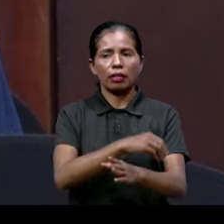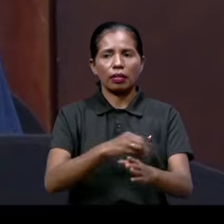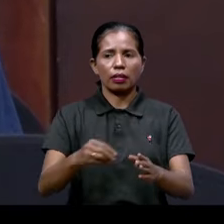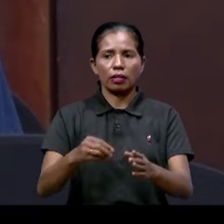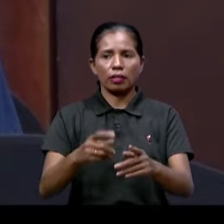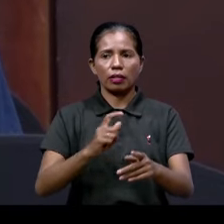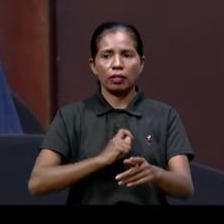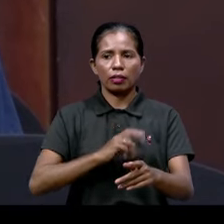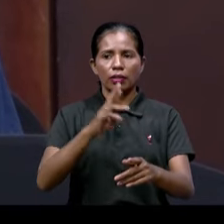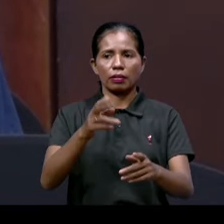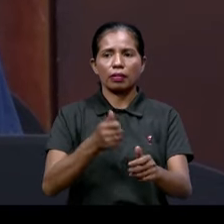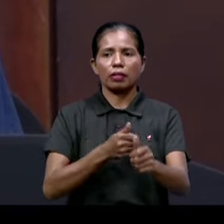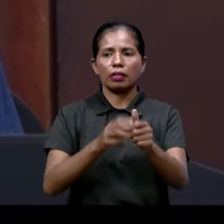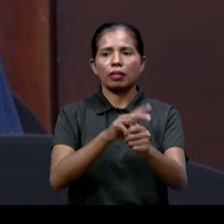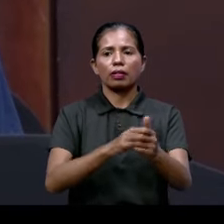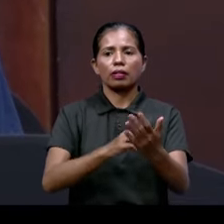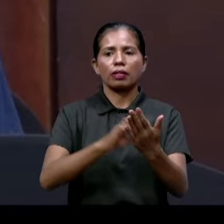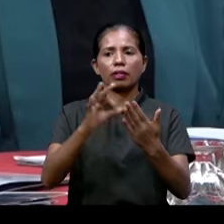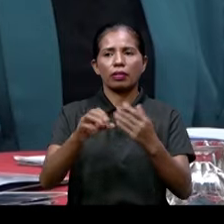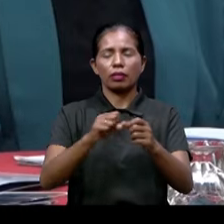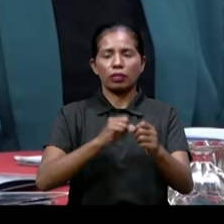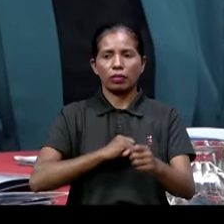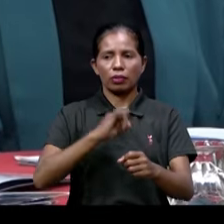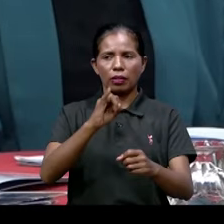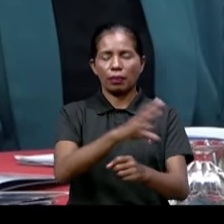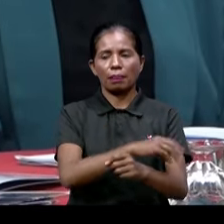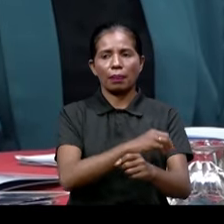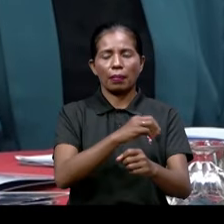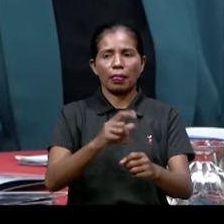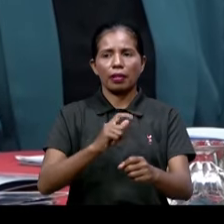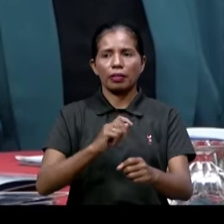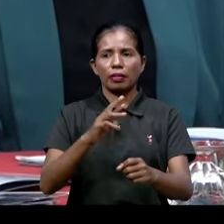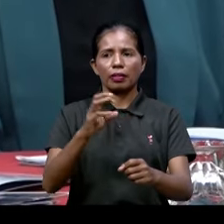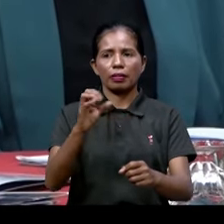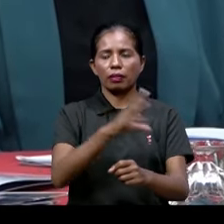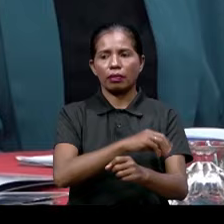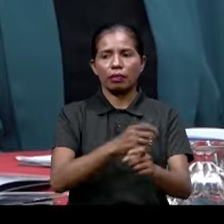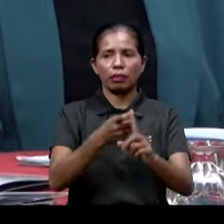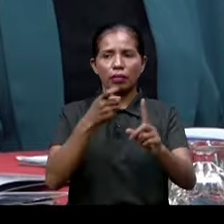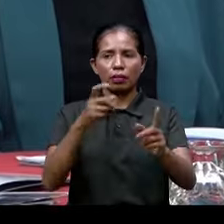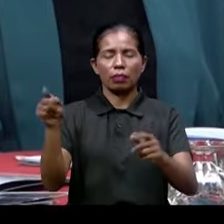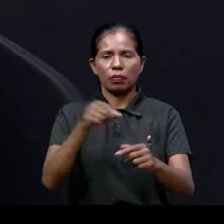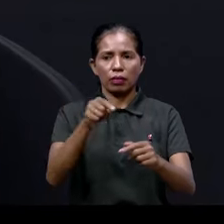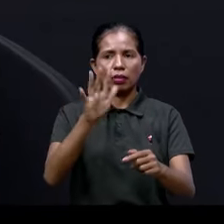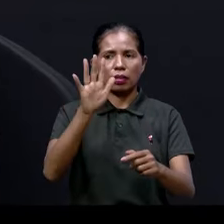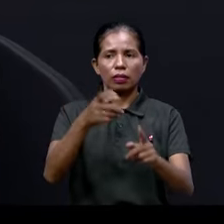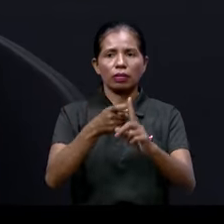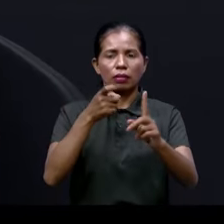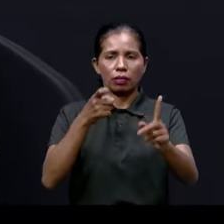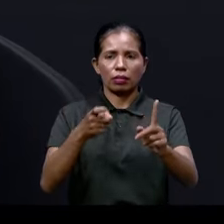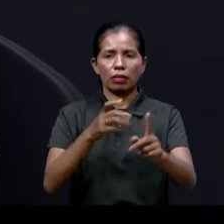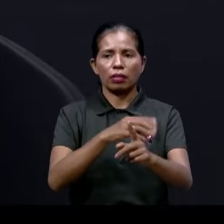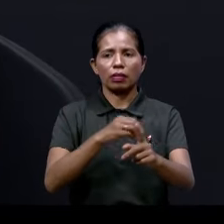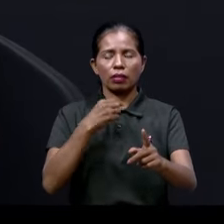entrada tibar no tuir mak fronteira batu gede no suai. Tui regime tarifário taxa importação por cento lima russi imposto de